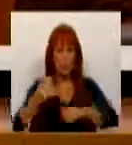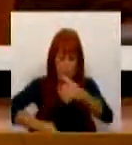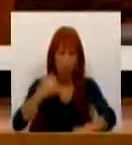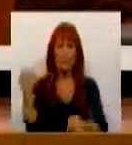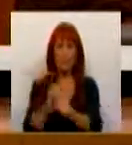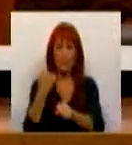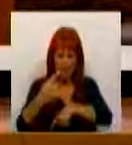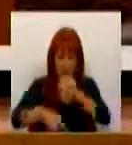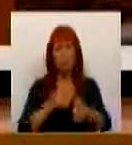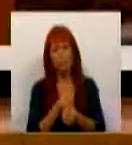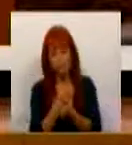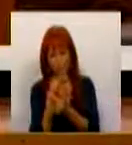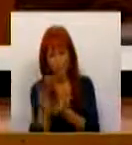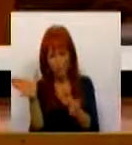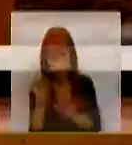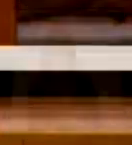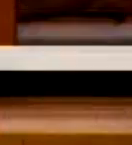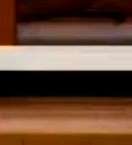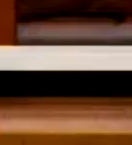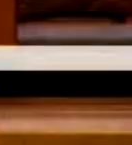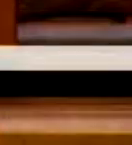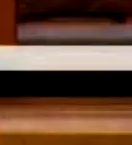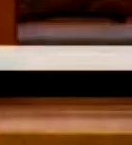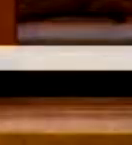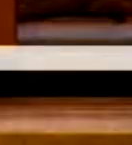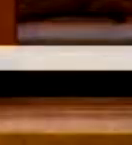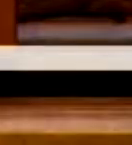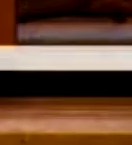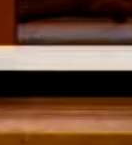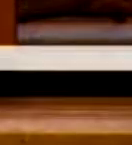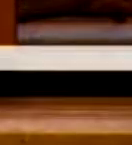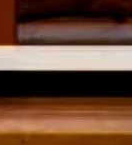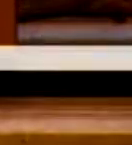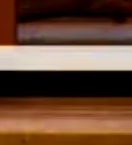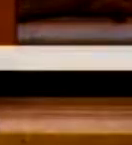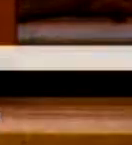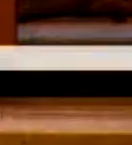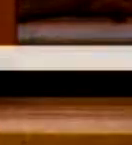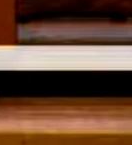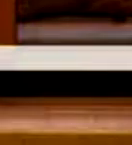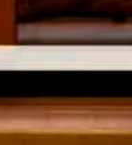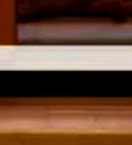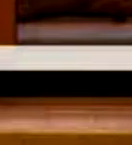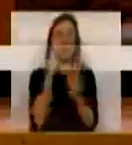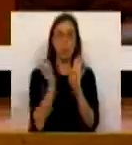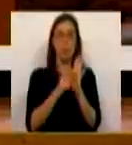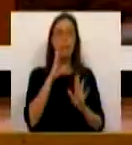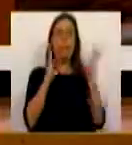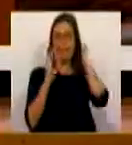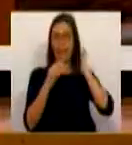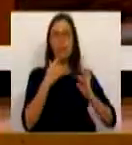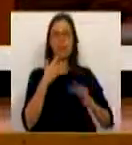de trabalho, etc. A diretiva de 2003, nos seus considerandos, ponto 10,